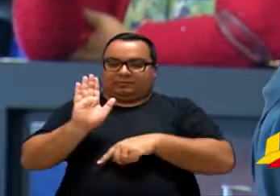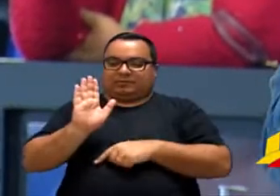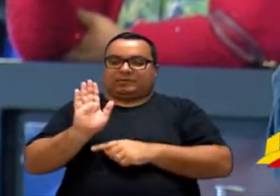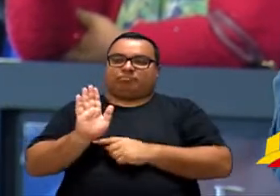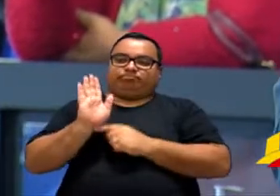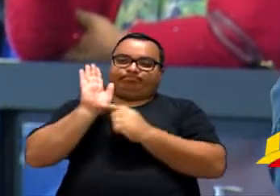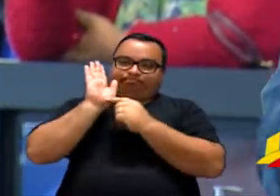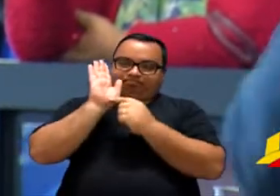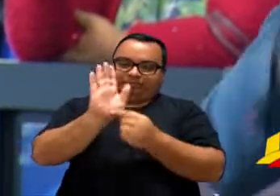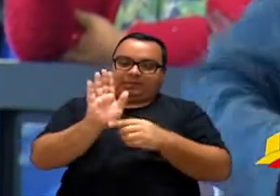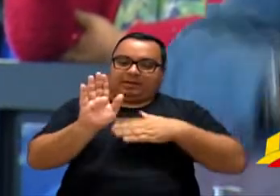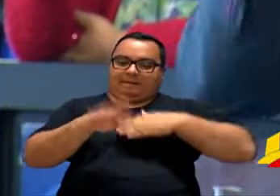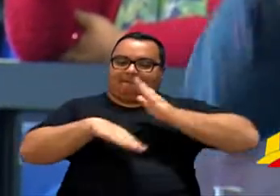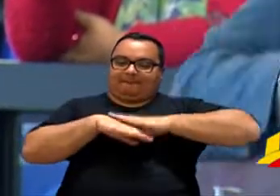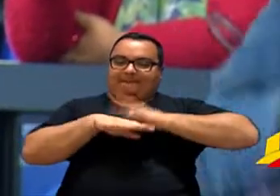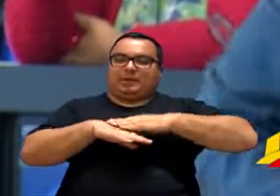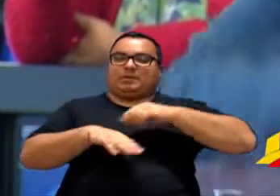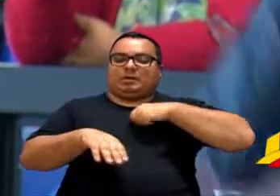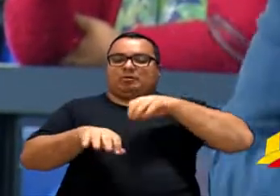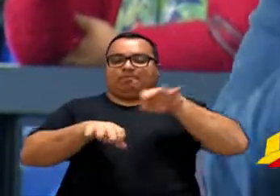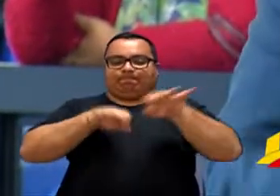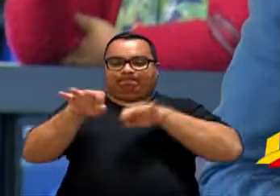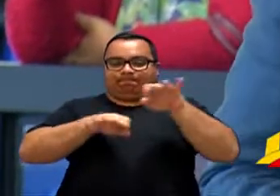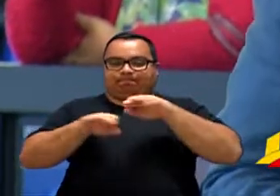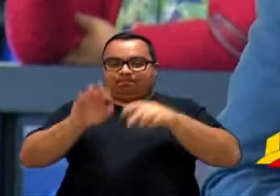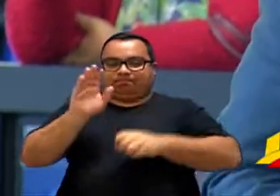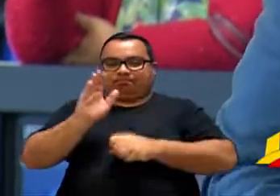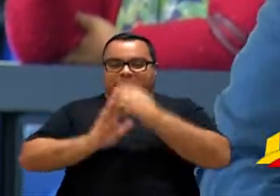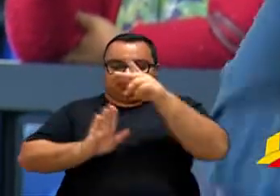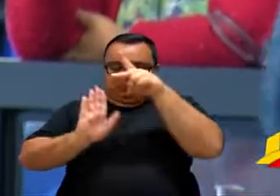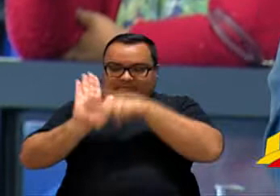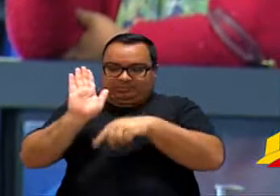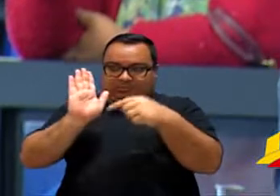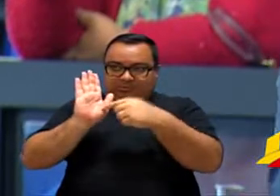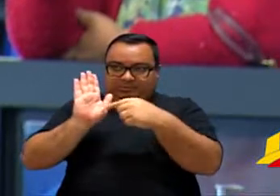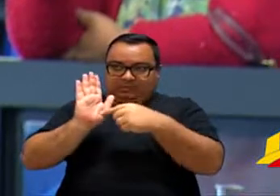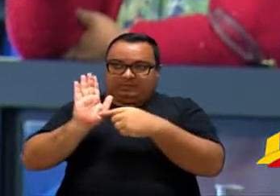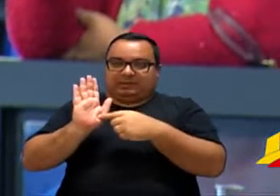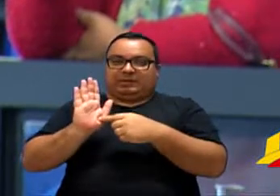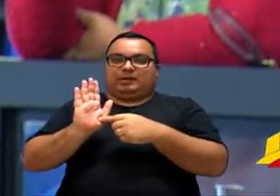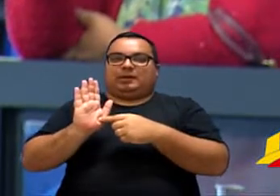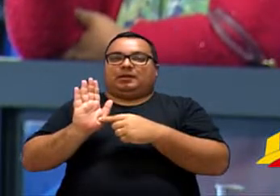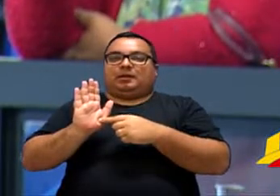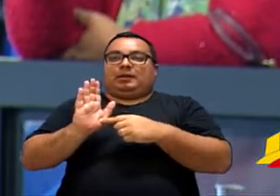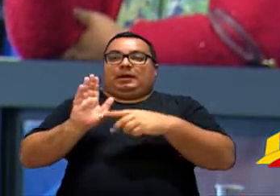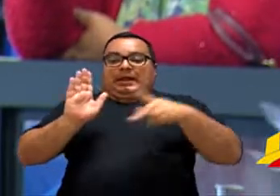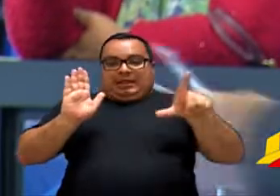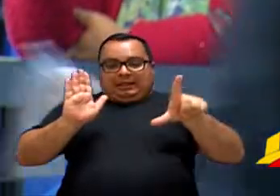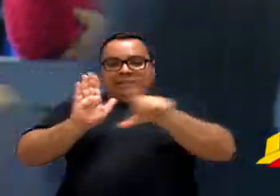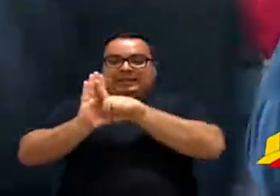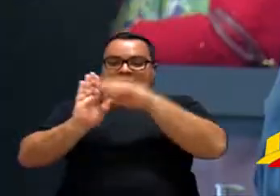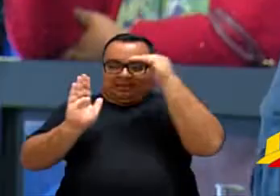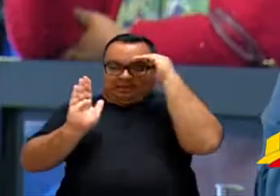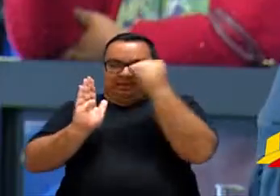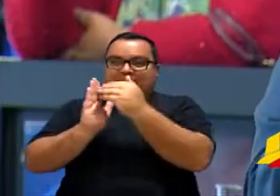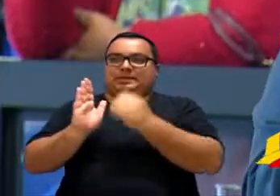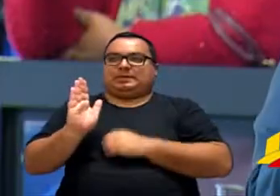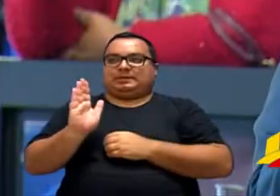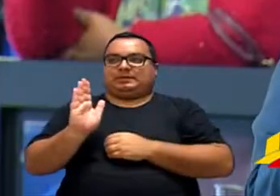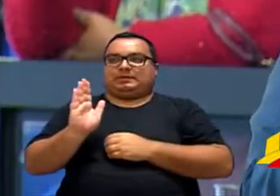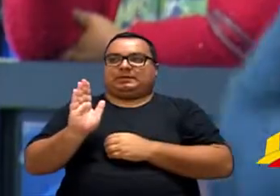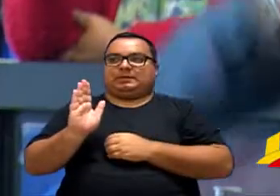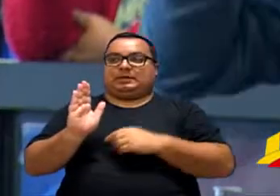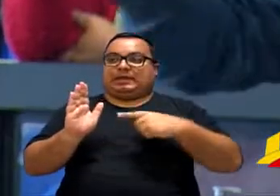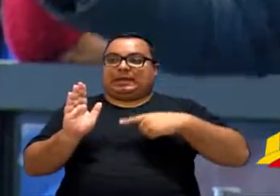da minha autoria projetos meu constitucionais para grandemente constitucionais sem a minha